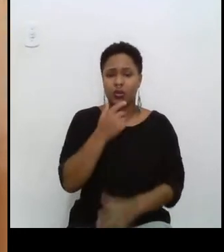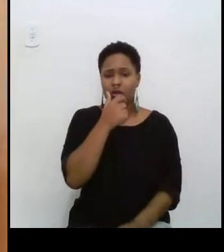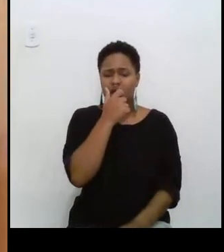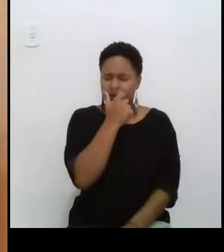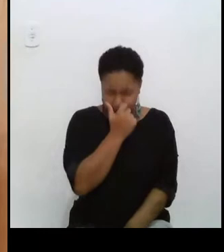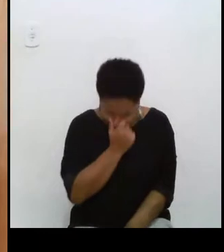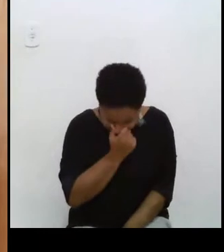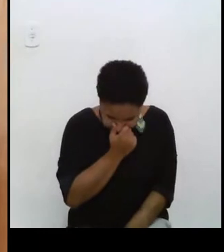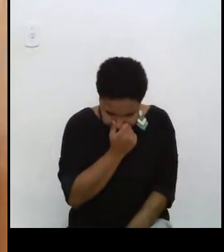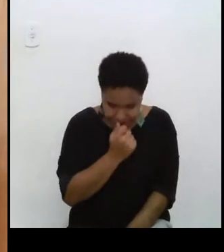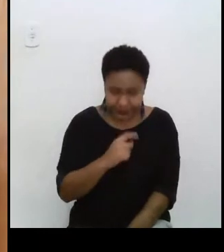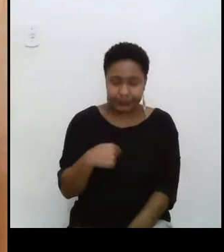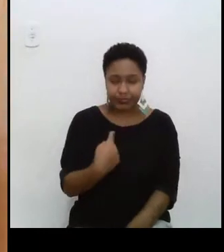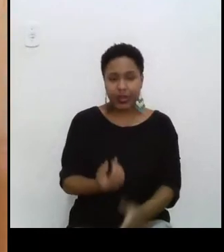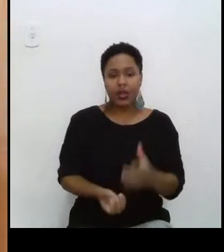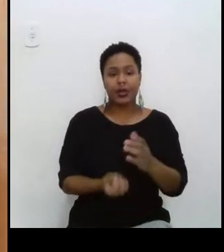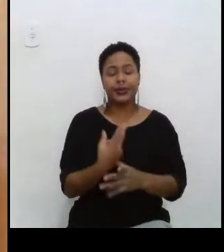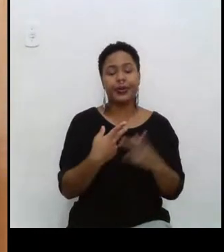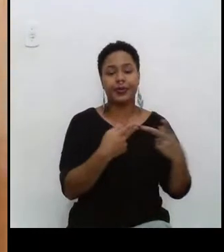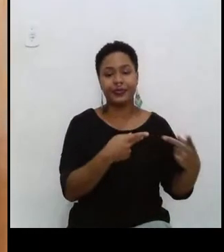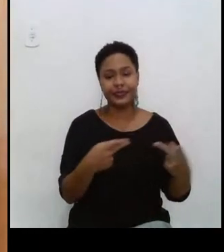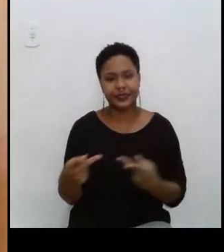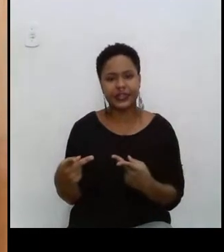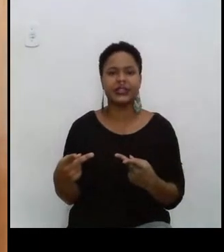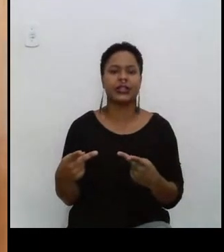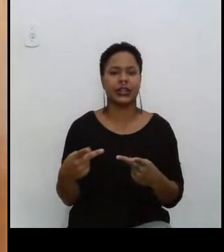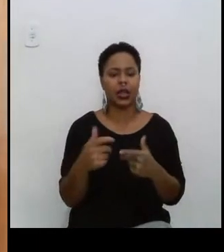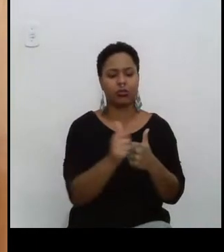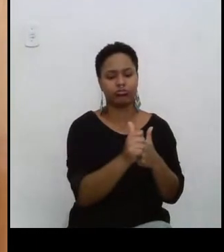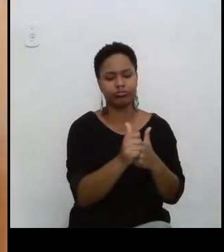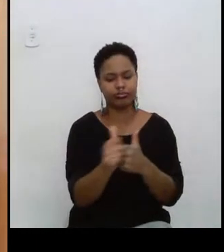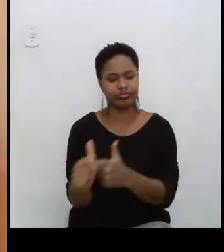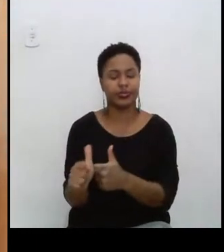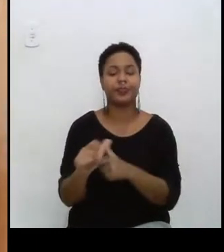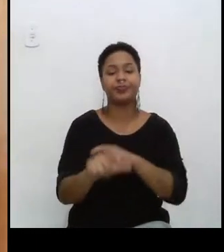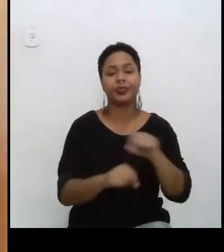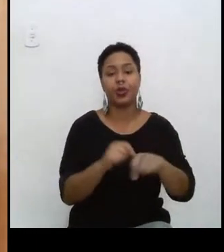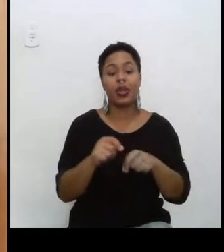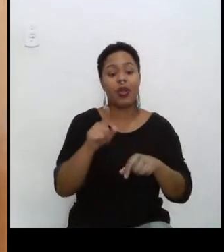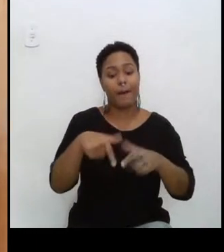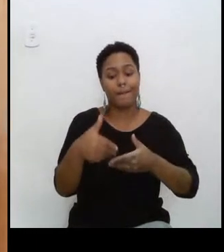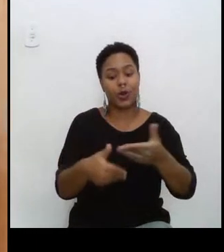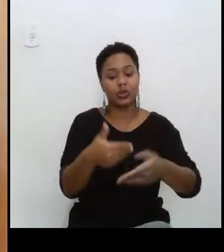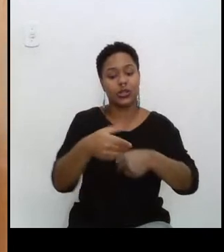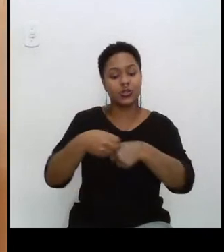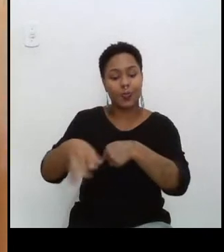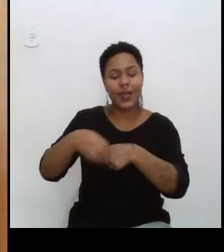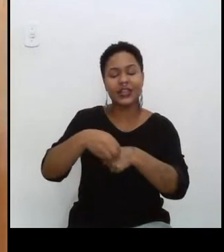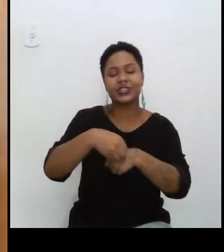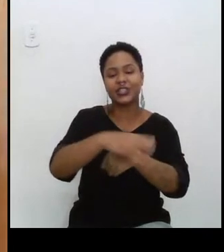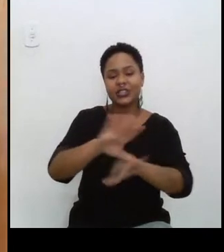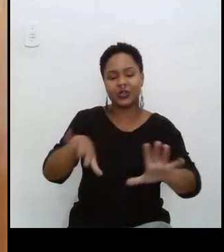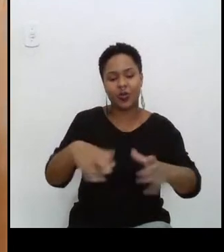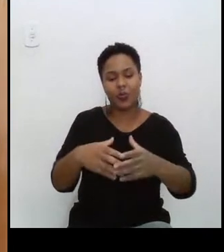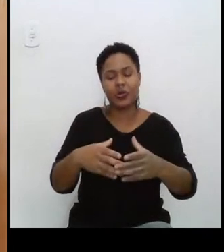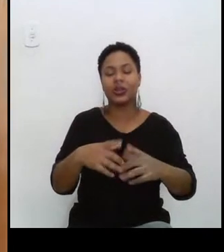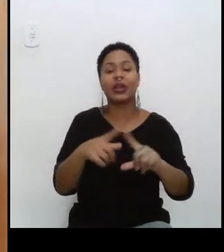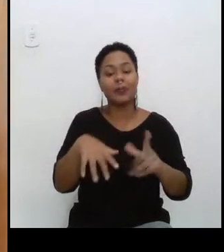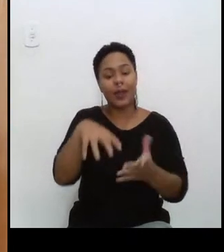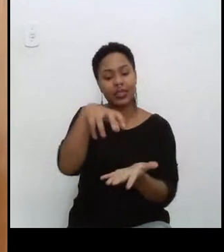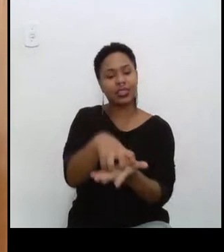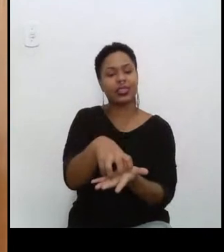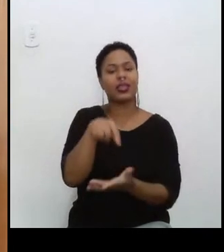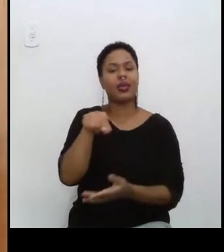é um processo em mediación comunitário ao mar territorial a raça São Paulo a